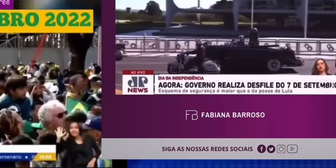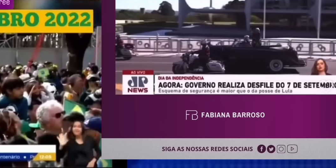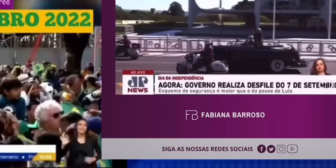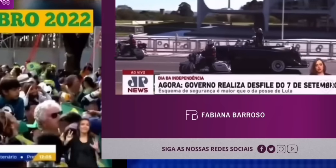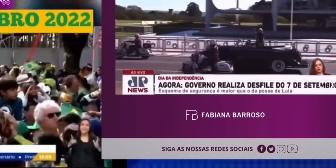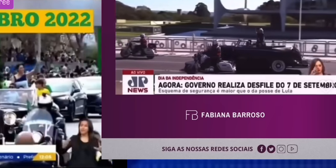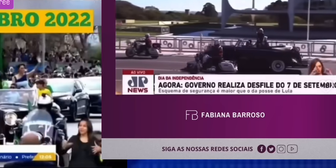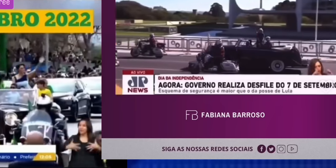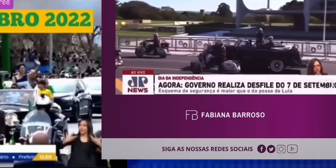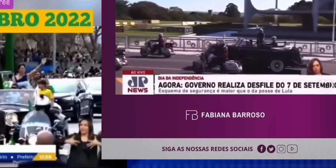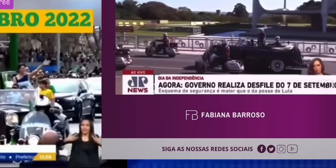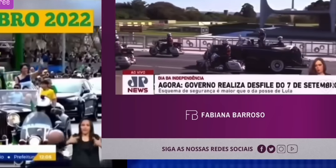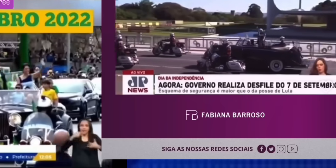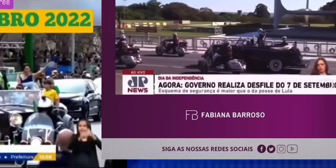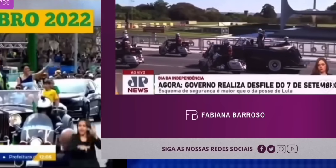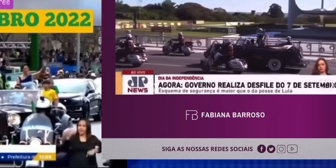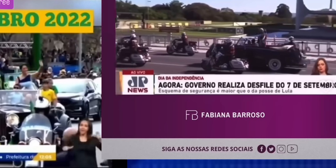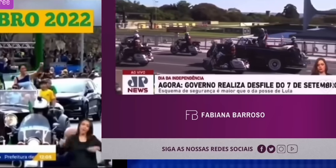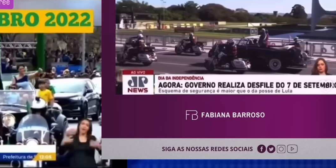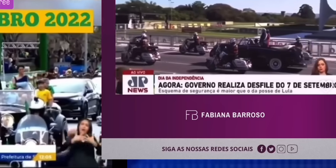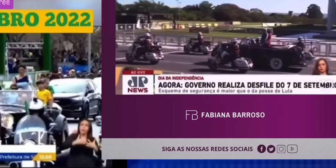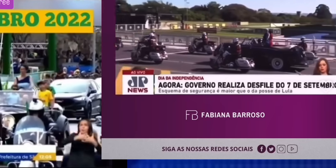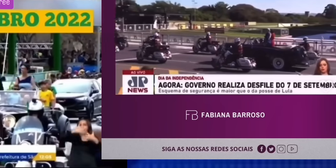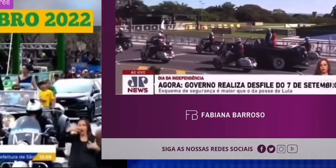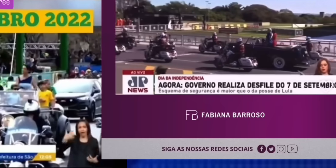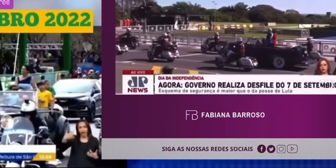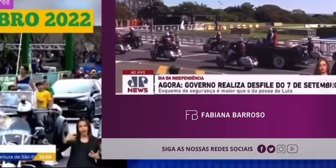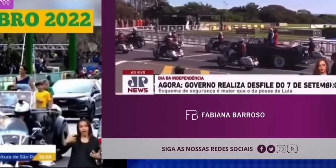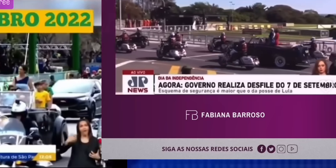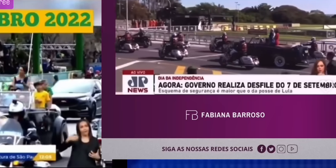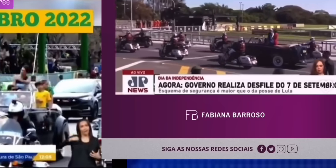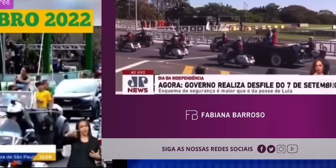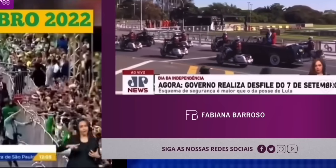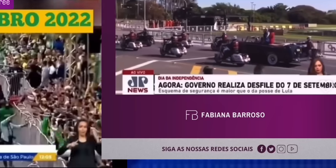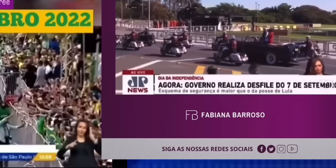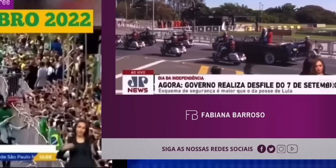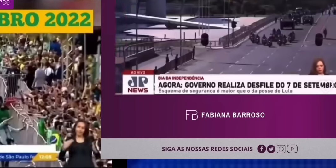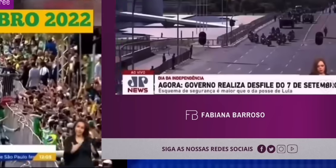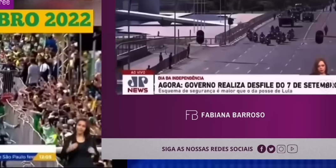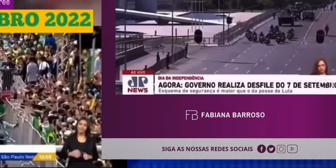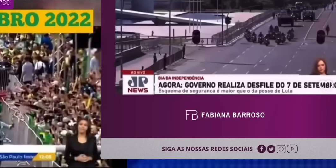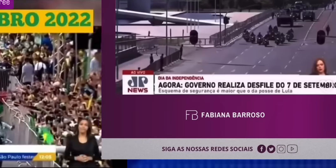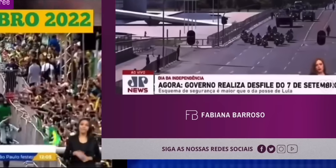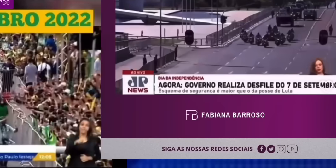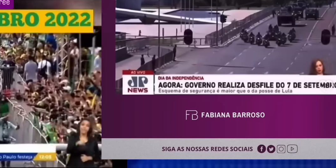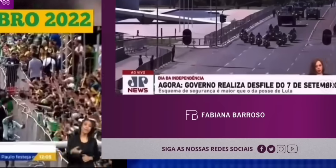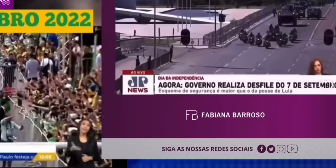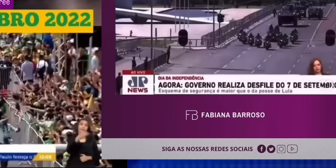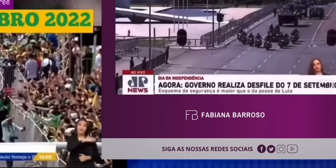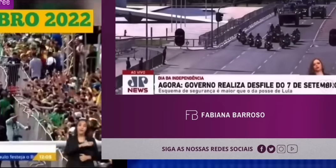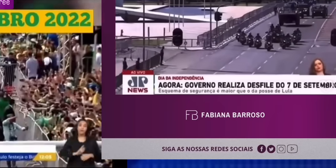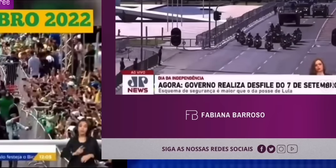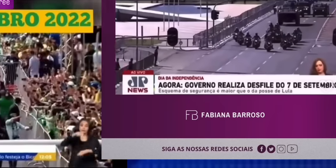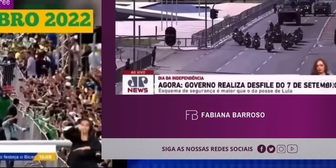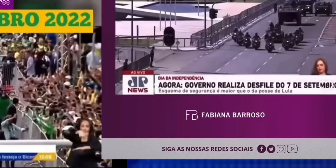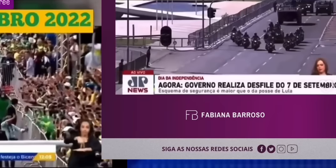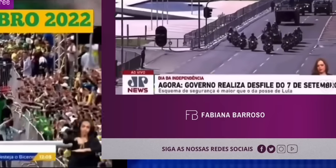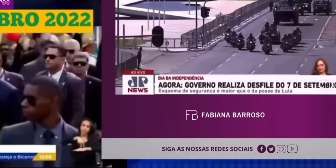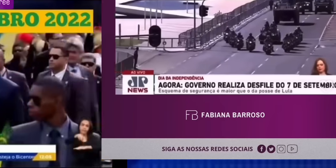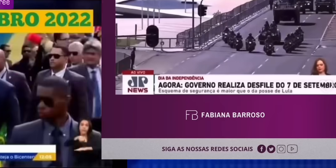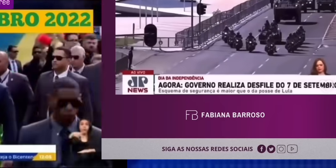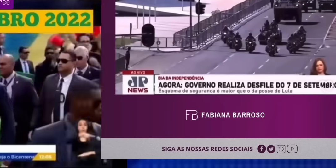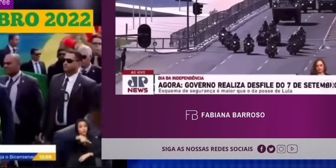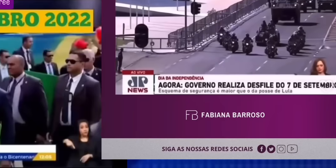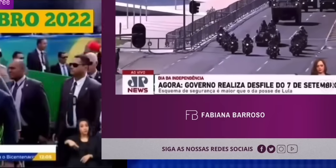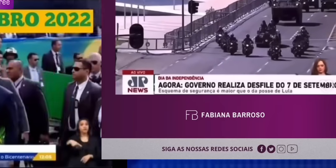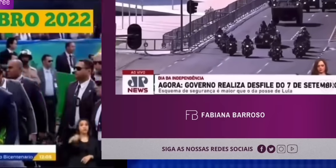pela segurança. Enquanto isso, Lula acena para você que não está nos vendo, apenas nos ouvindo. Lula faz aqueles